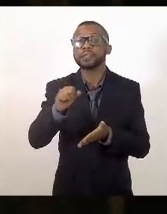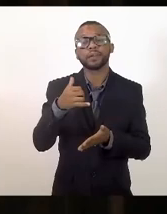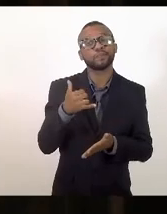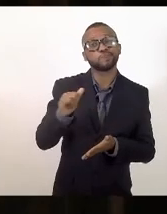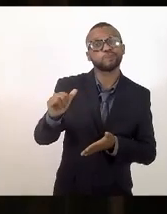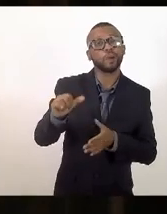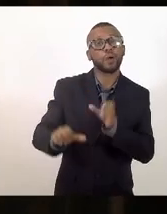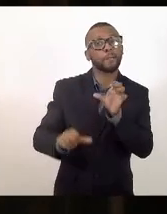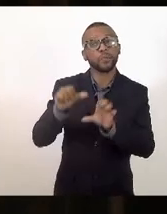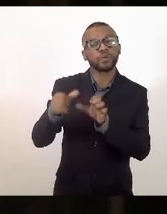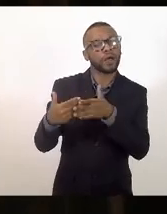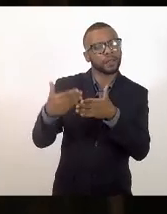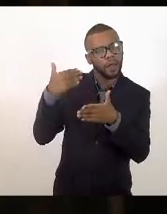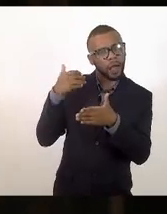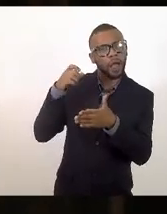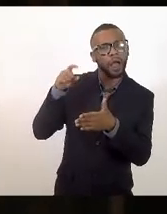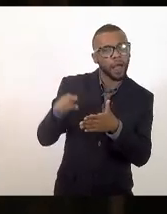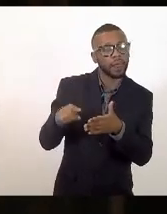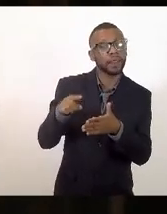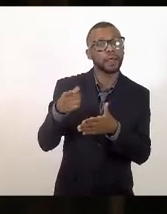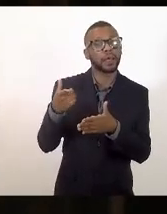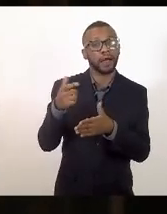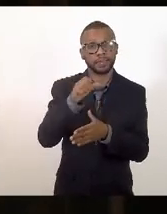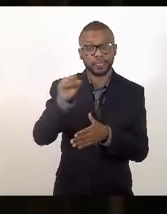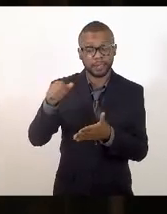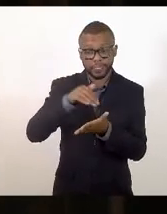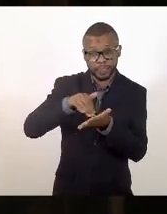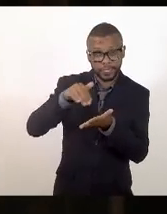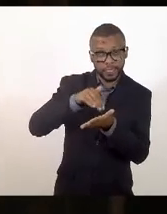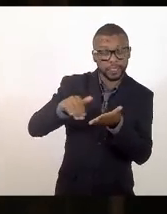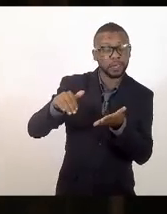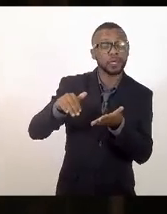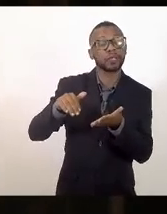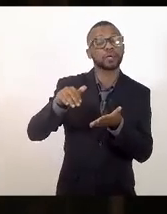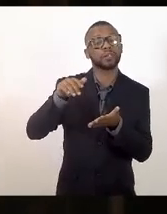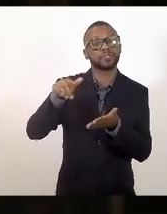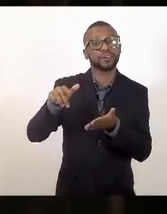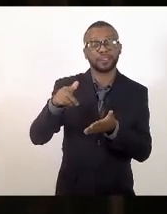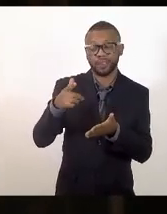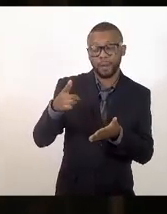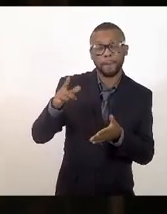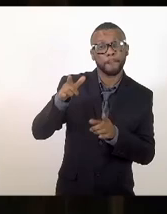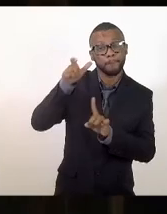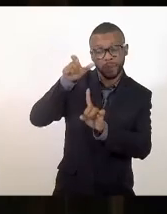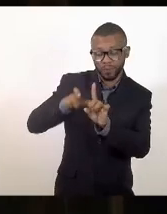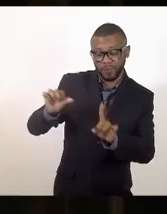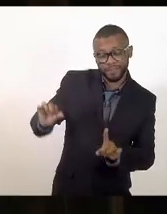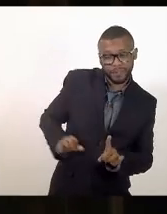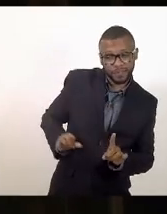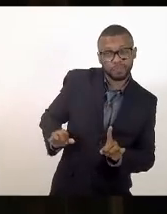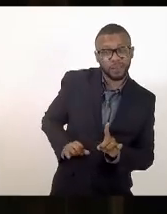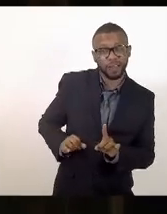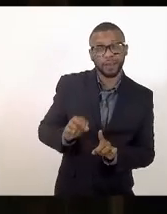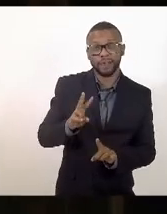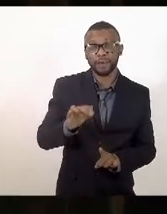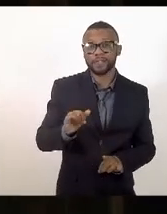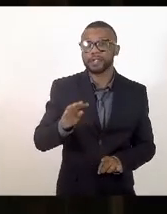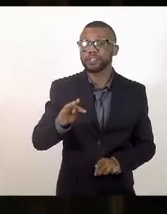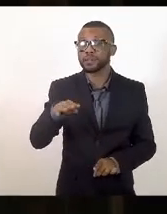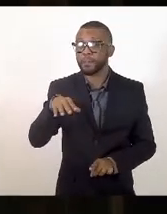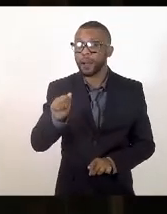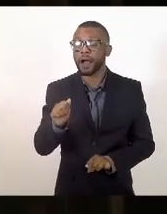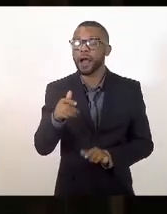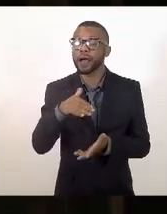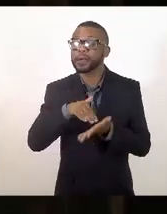mudou. Antes era Secretaria de Vitimados, passa a ser Secretaria de Assistência à Vítima. E isso é muito legal. A Secretaria agora